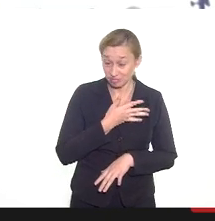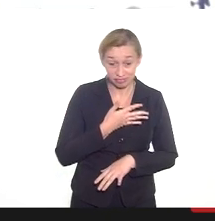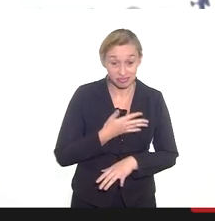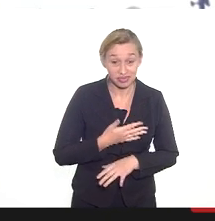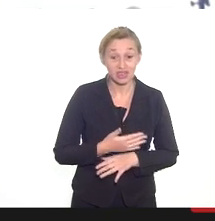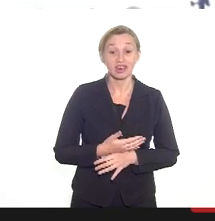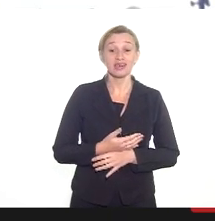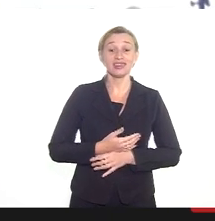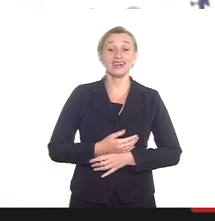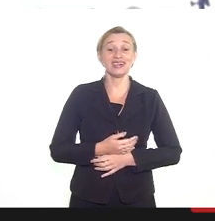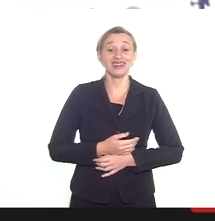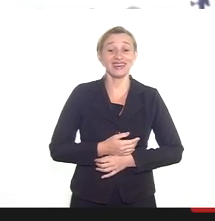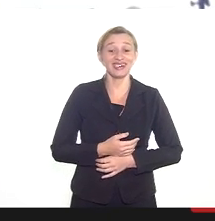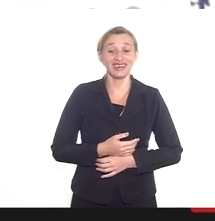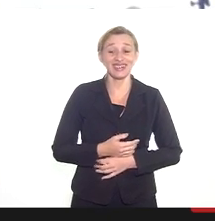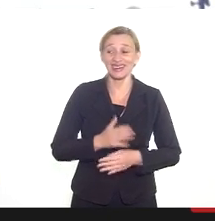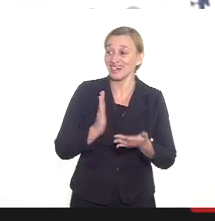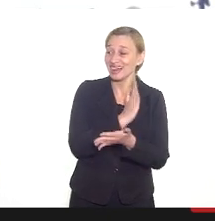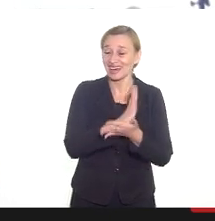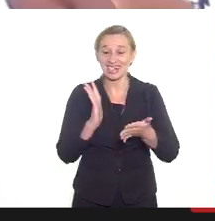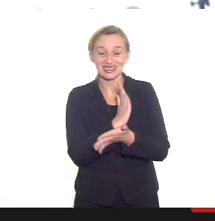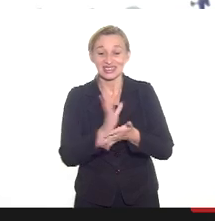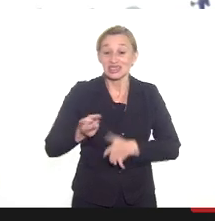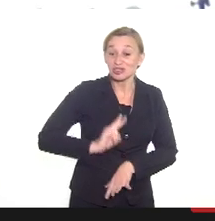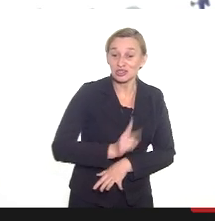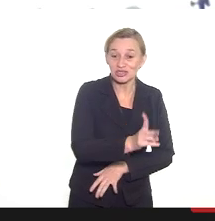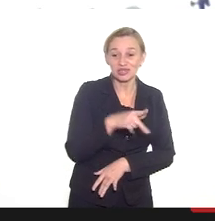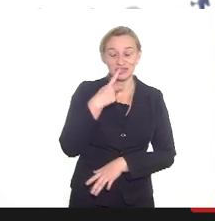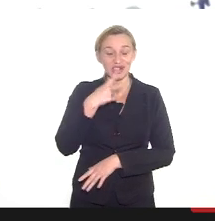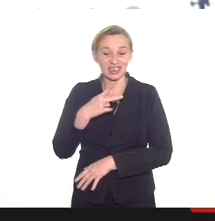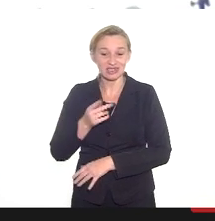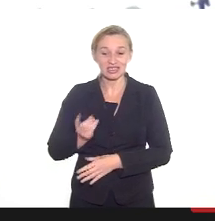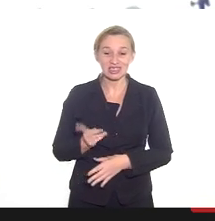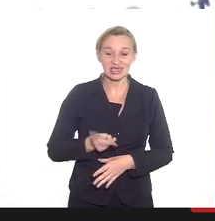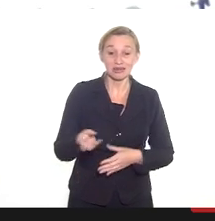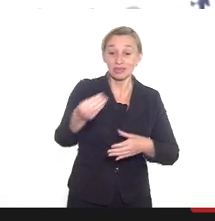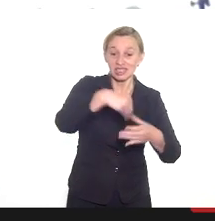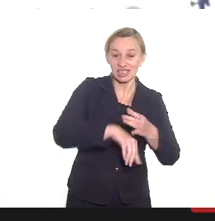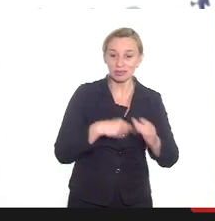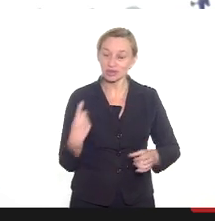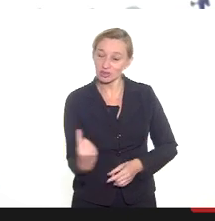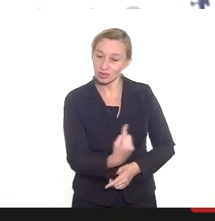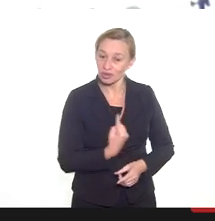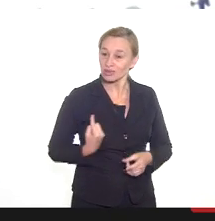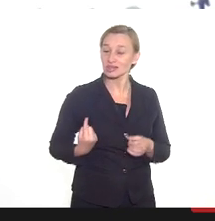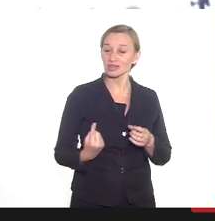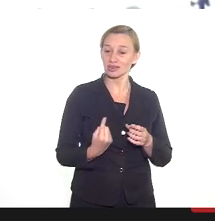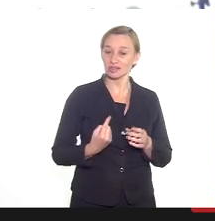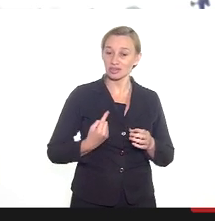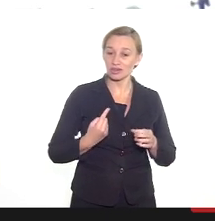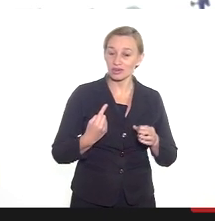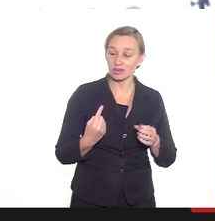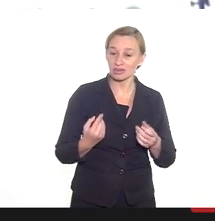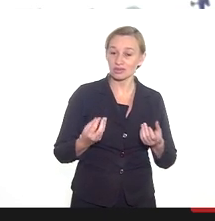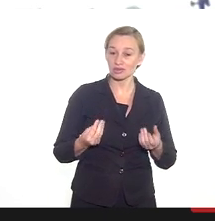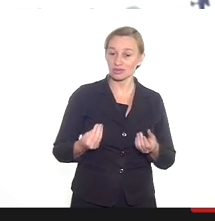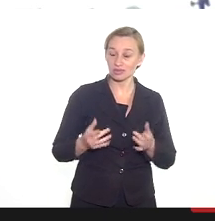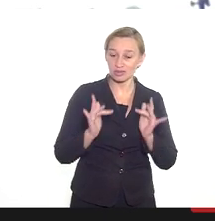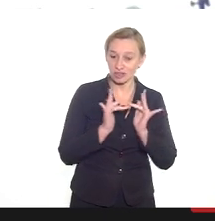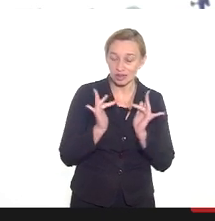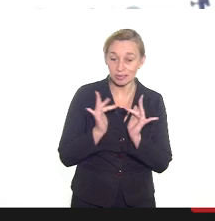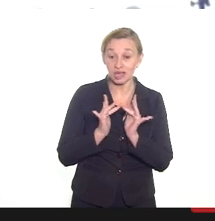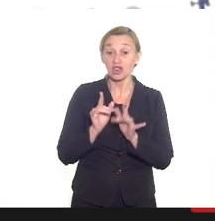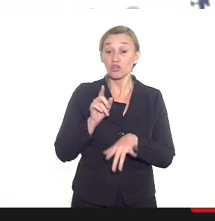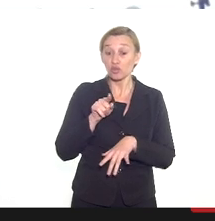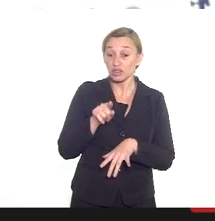que muitas das vezes nós continuamos falando sempre dentro da nossa roda de convivência. E você